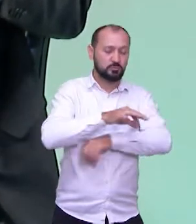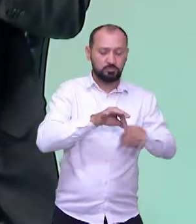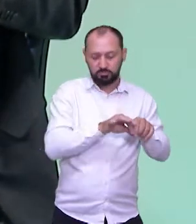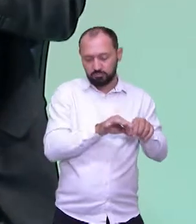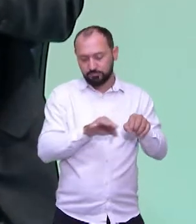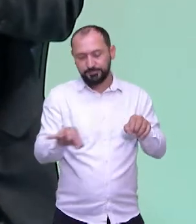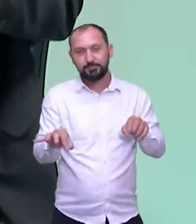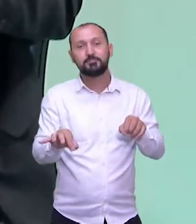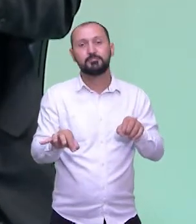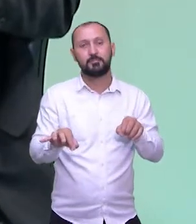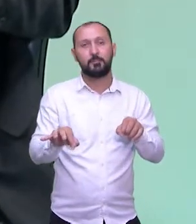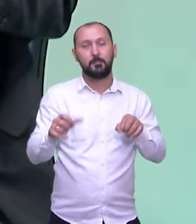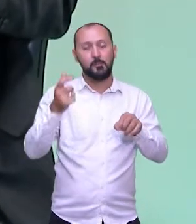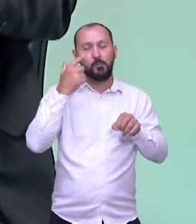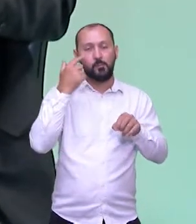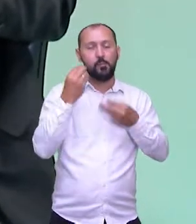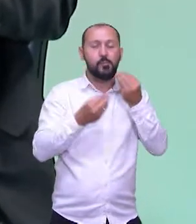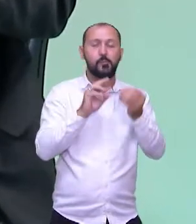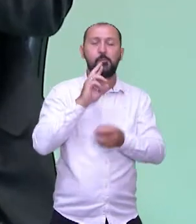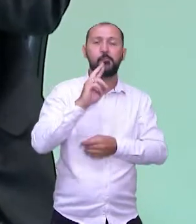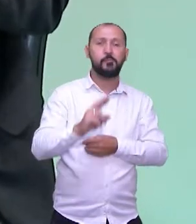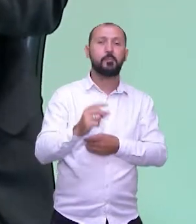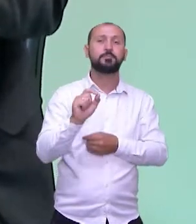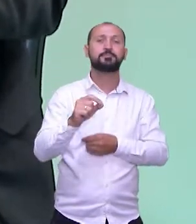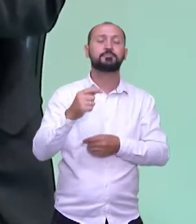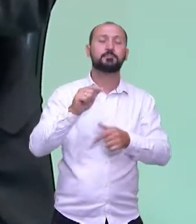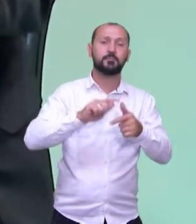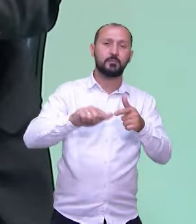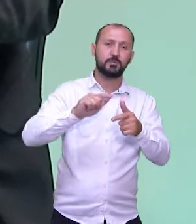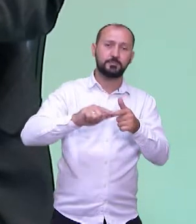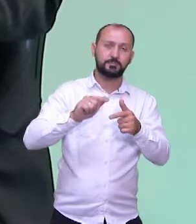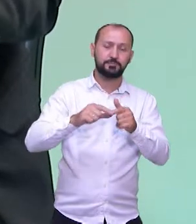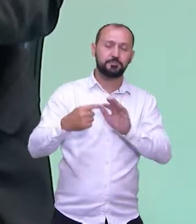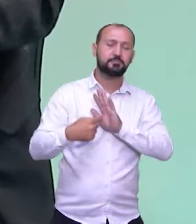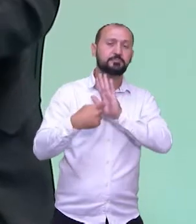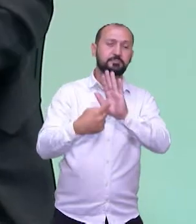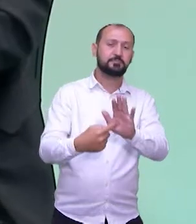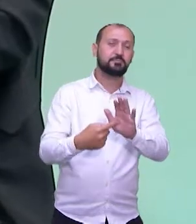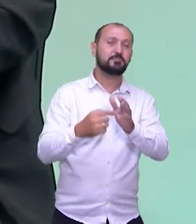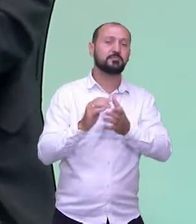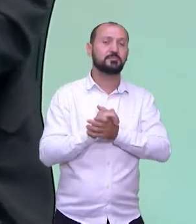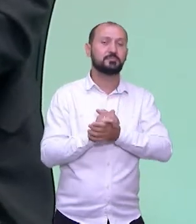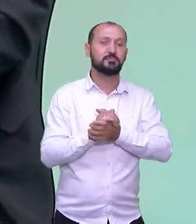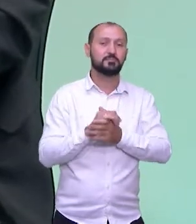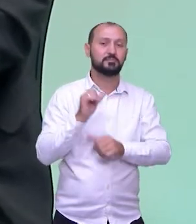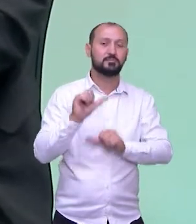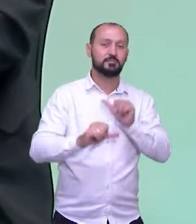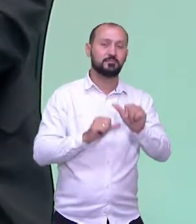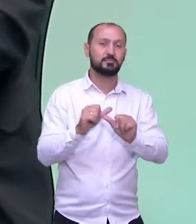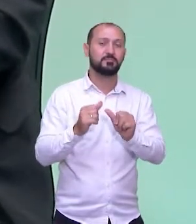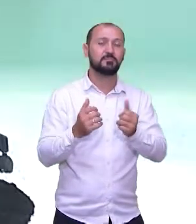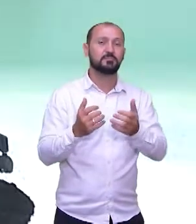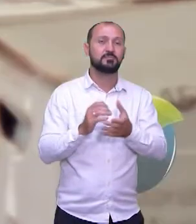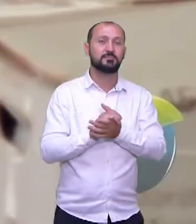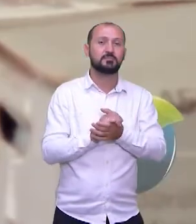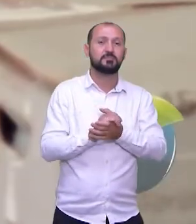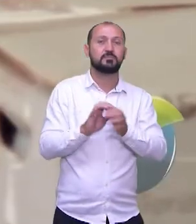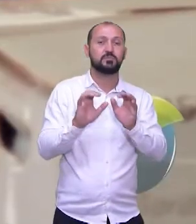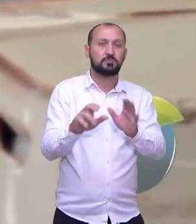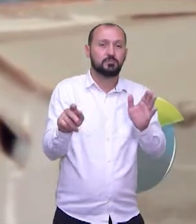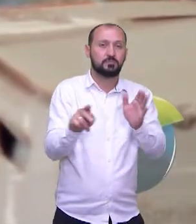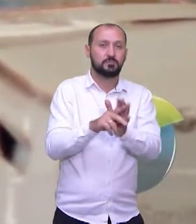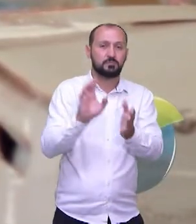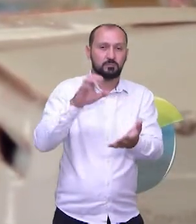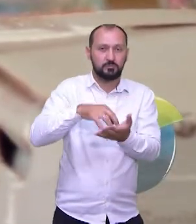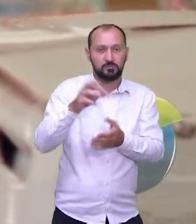hoje, para a gente poder enxergar soluções para problemas apresentados e alternativas. Então, a